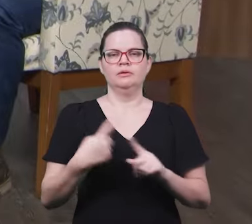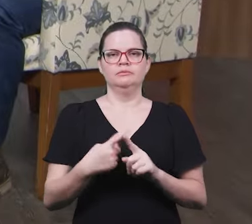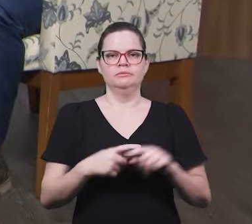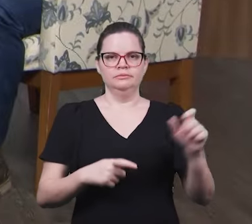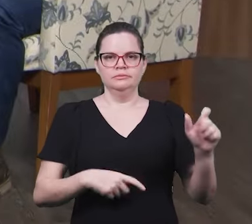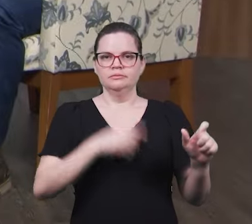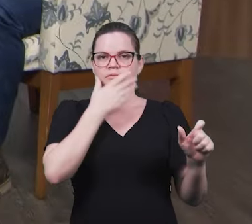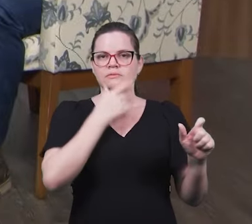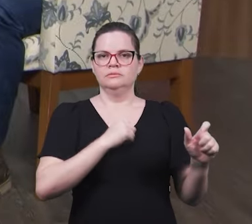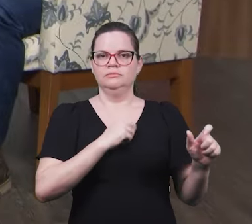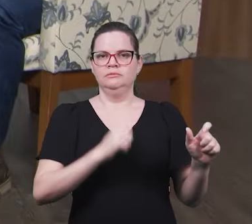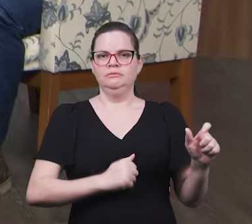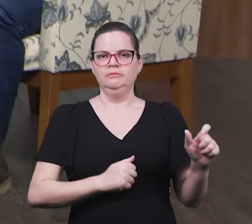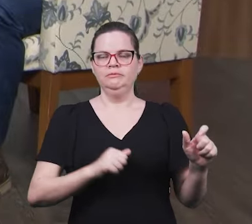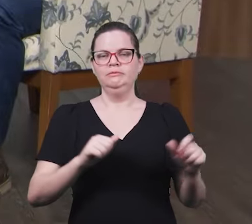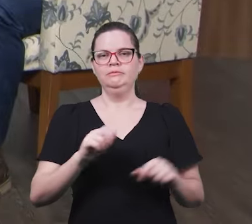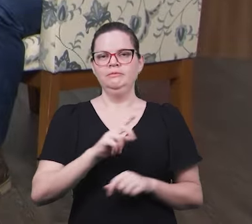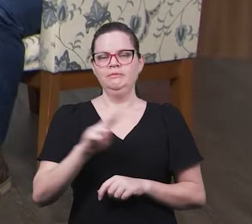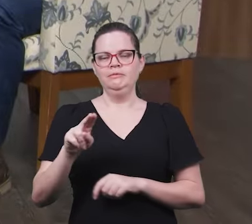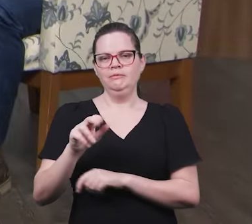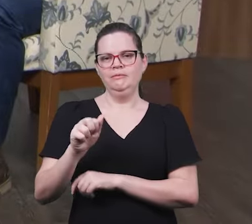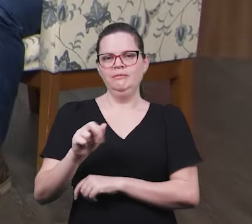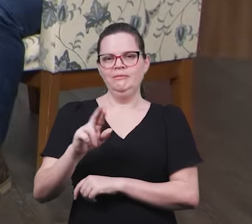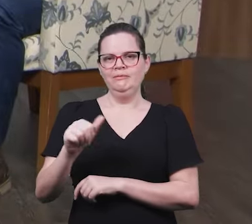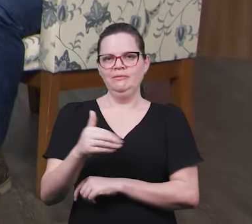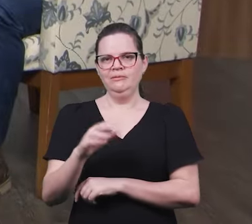ele fez uma rápida